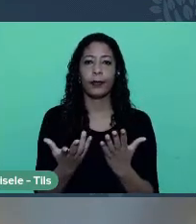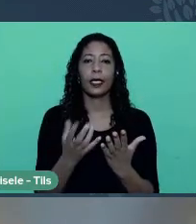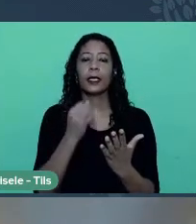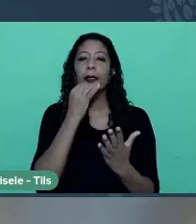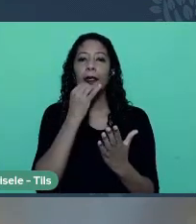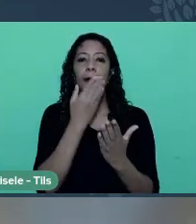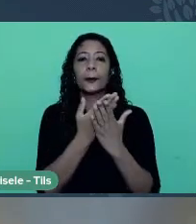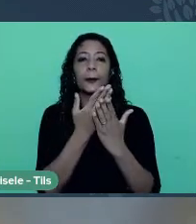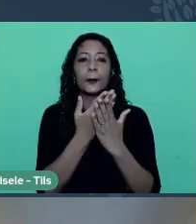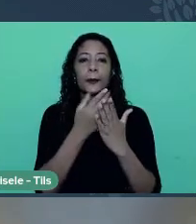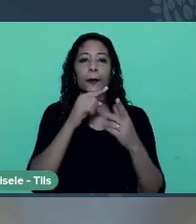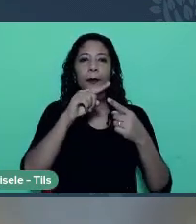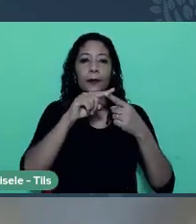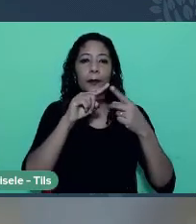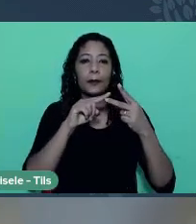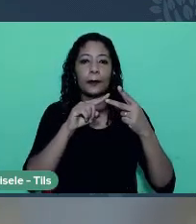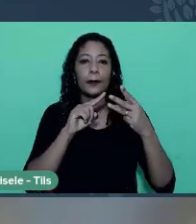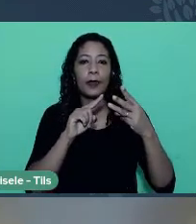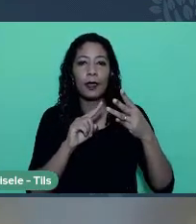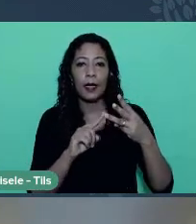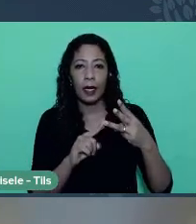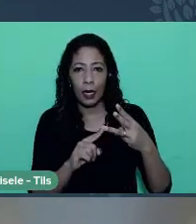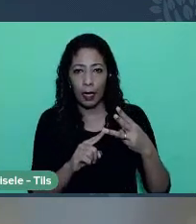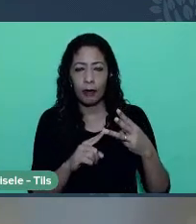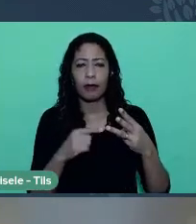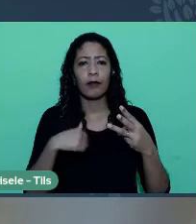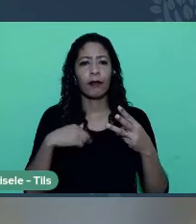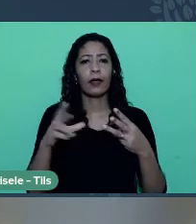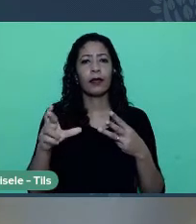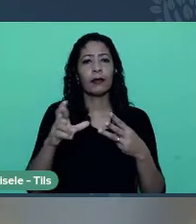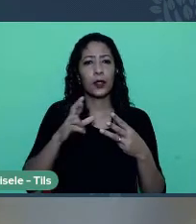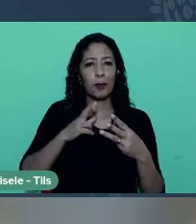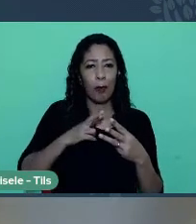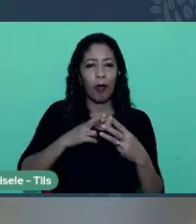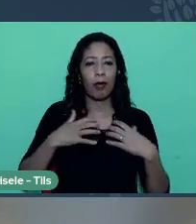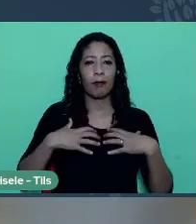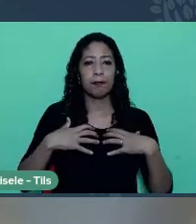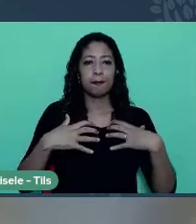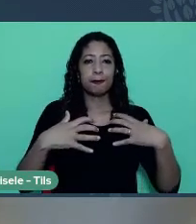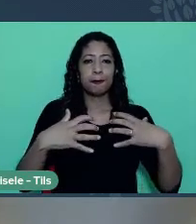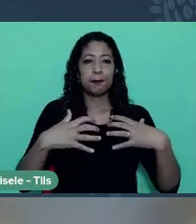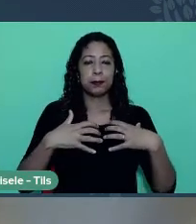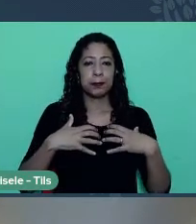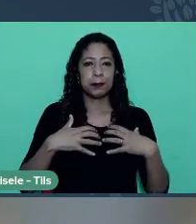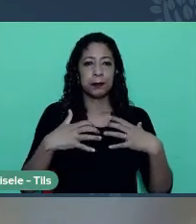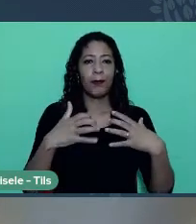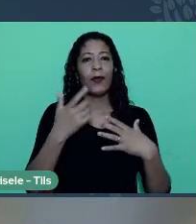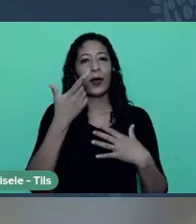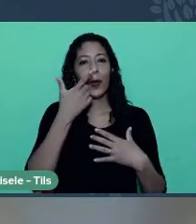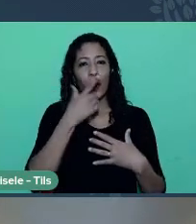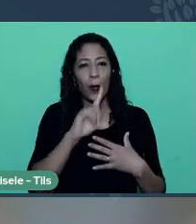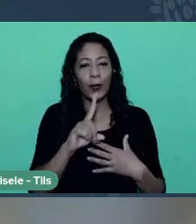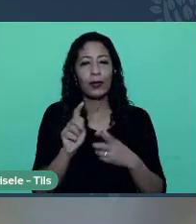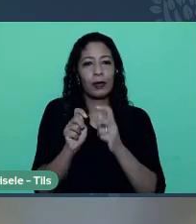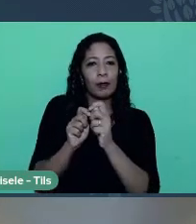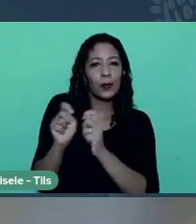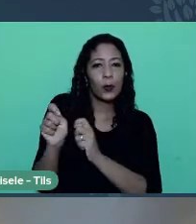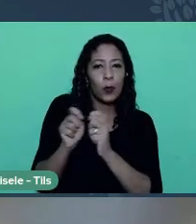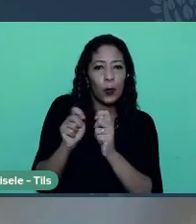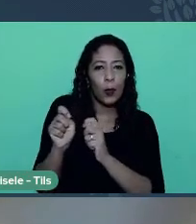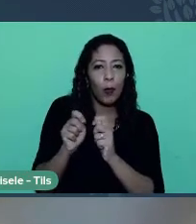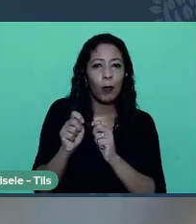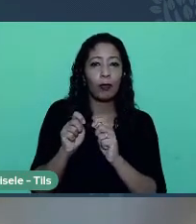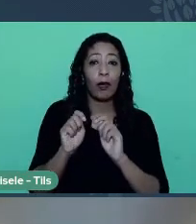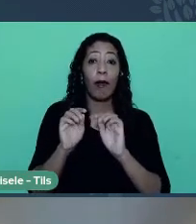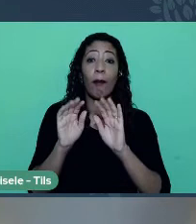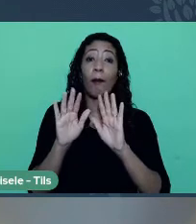estudos, a gente vê que melhorou a hiperresponsividade, melhorou a função pulmonar, melhorou o controle de asma. Porém,